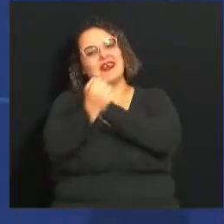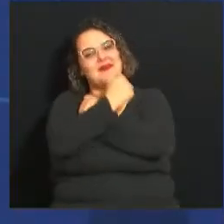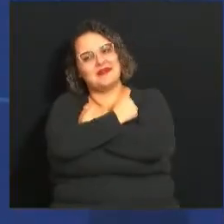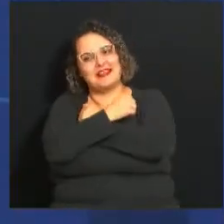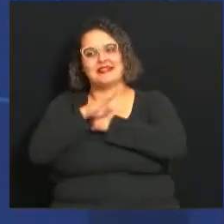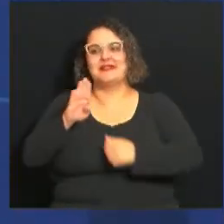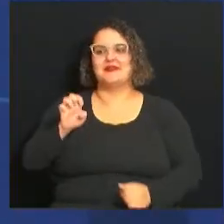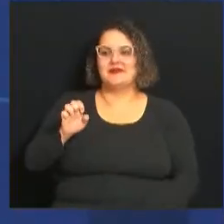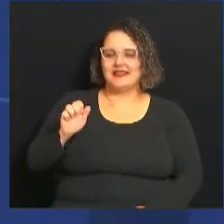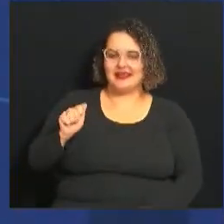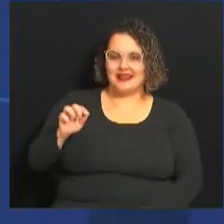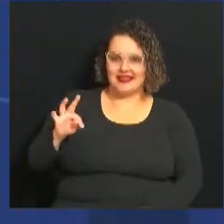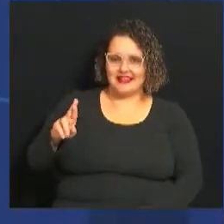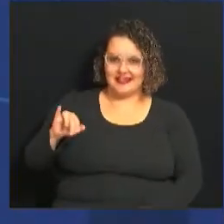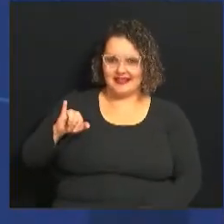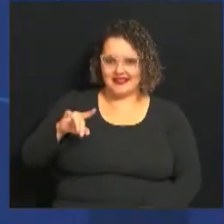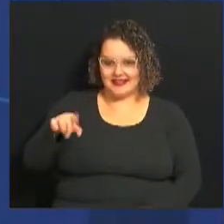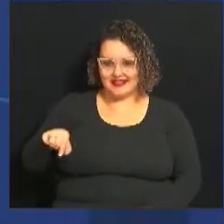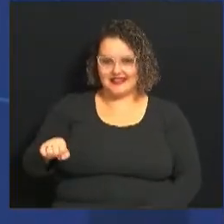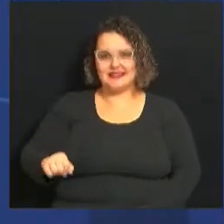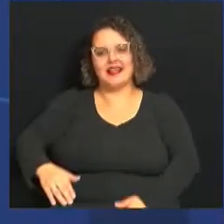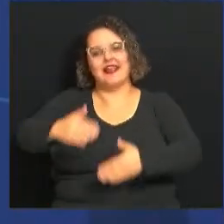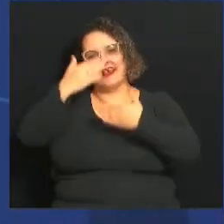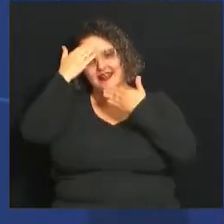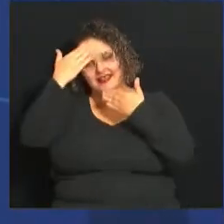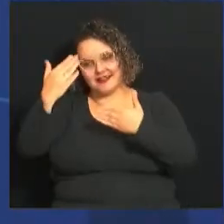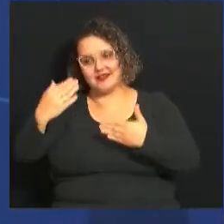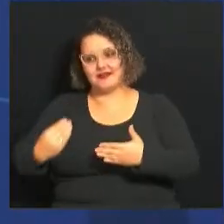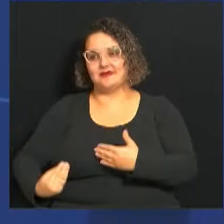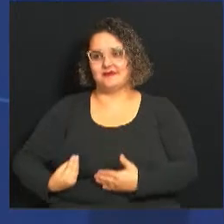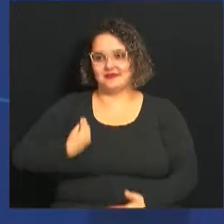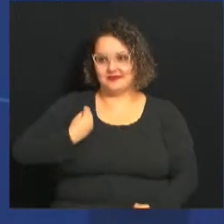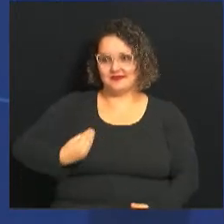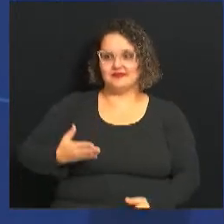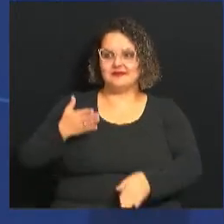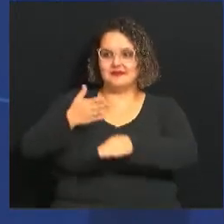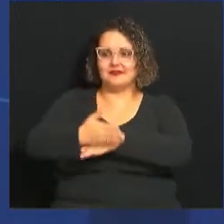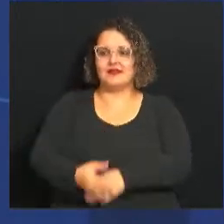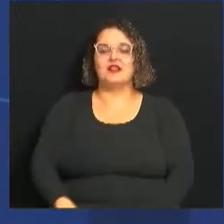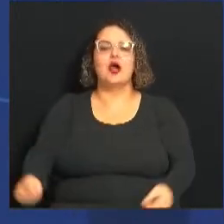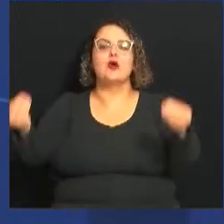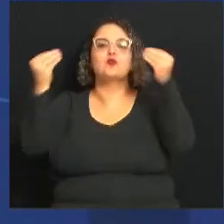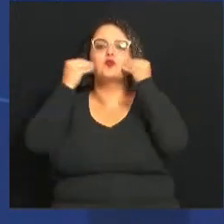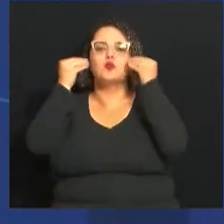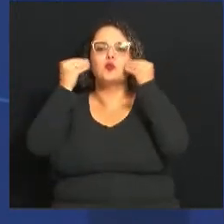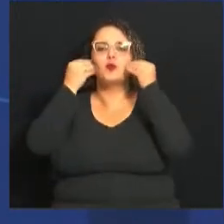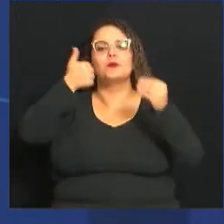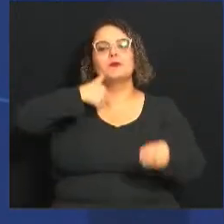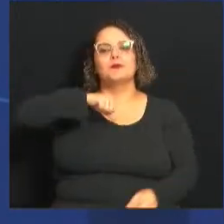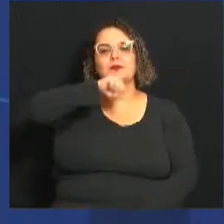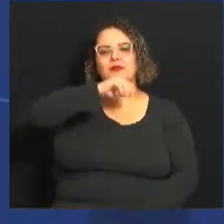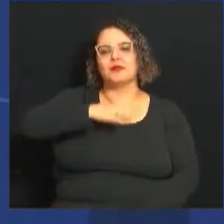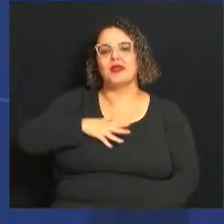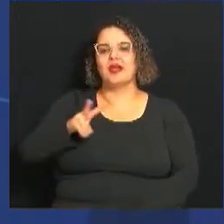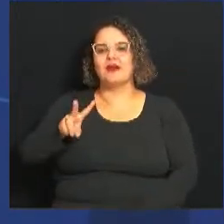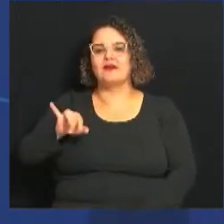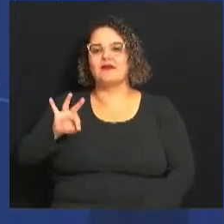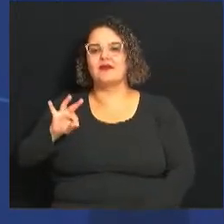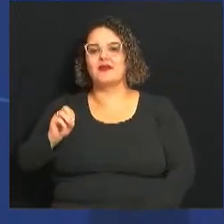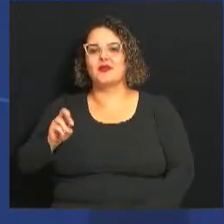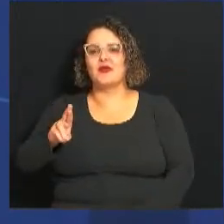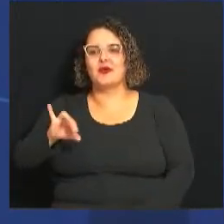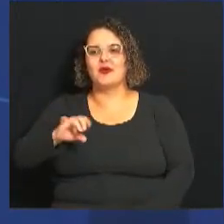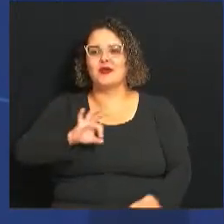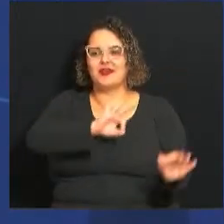aqui agradecemos a sua participação. Já aproveito aqui, já mando um beijão aqui para minha mãe, Vitória, então, que com certeza está acompanhando